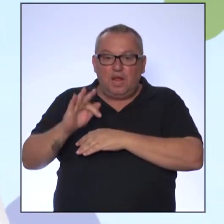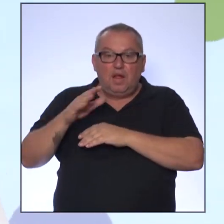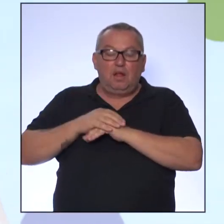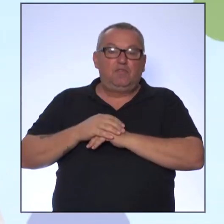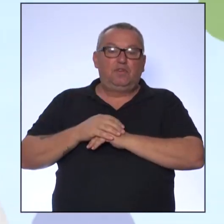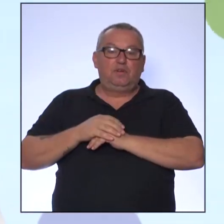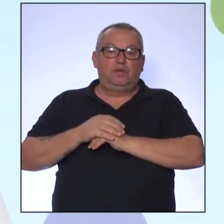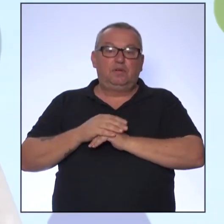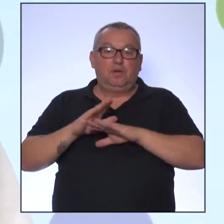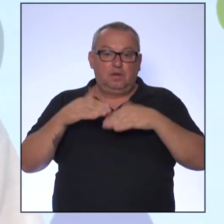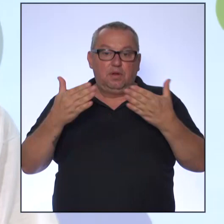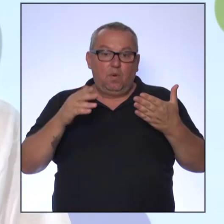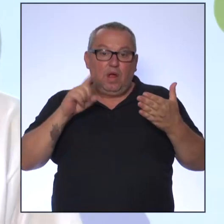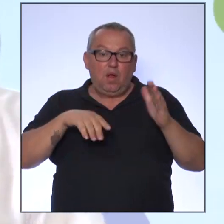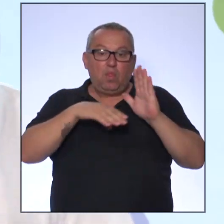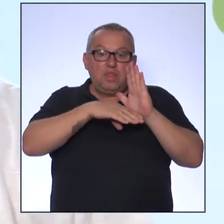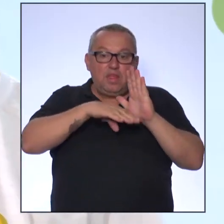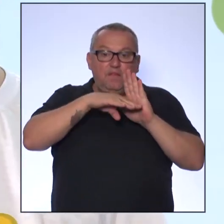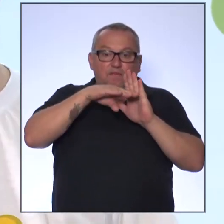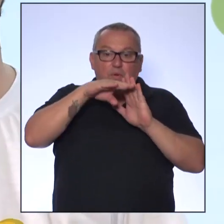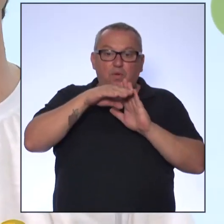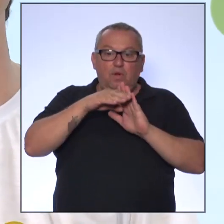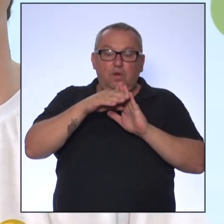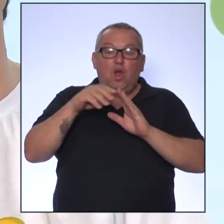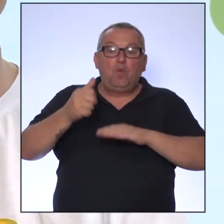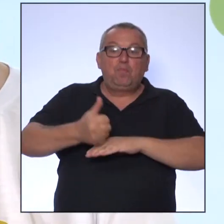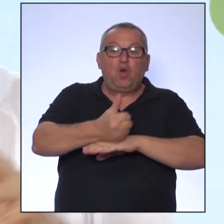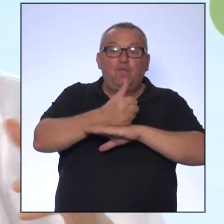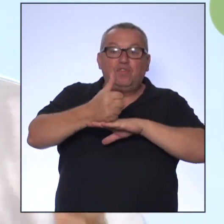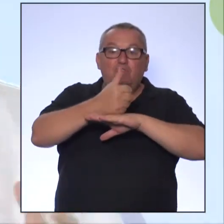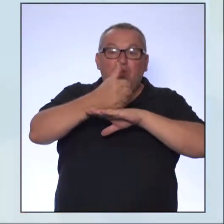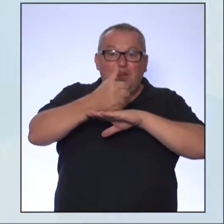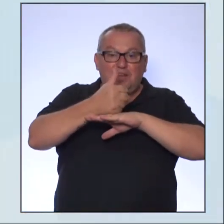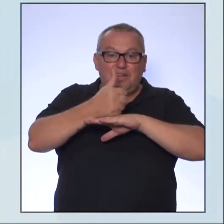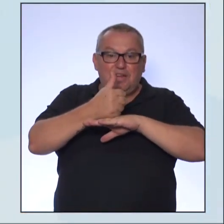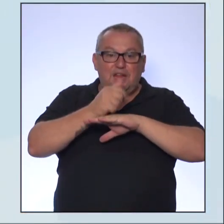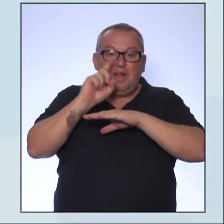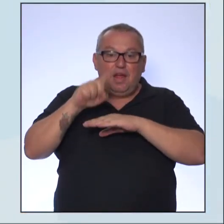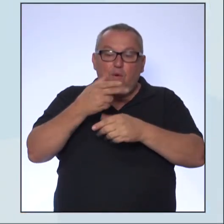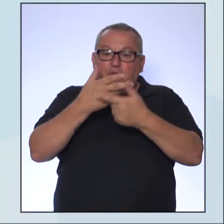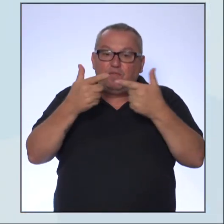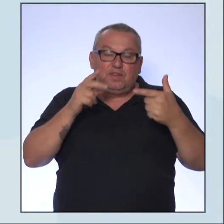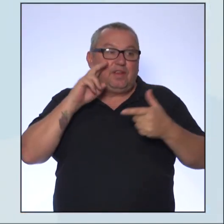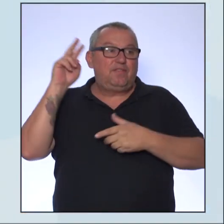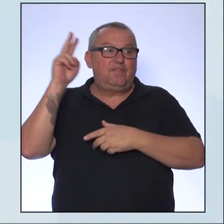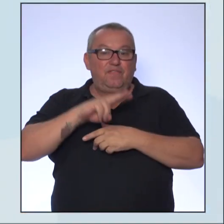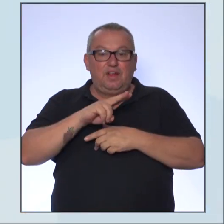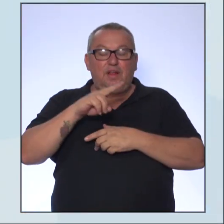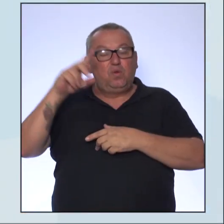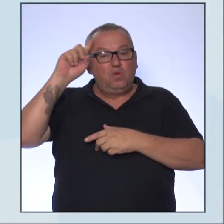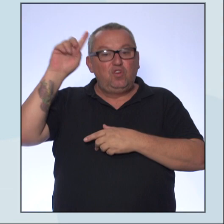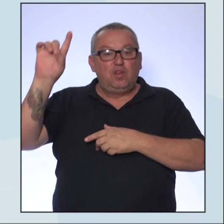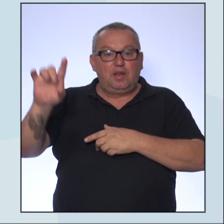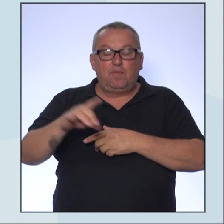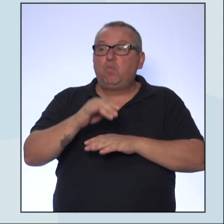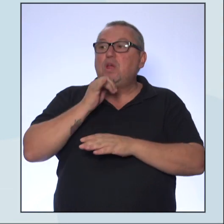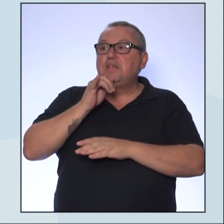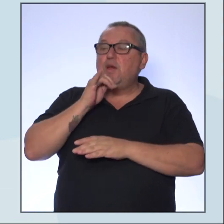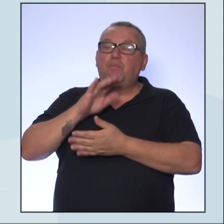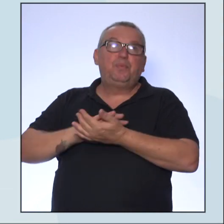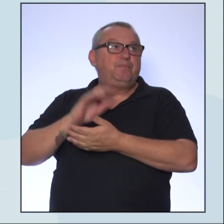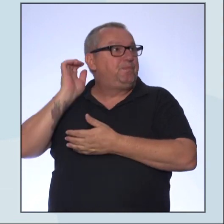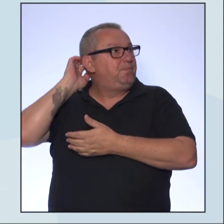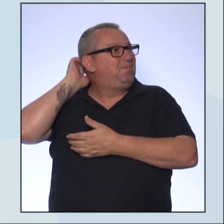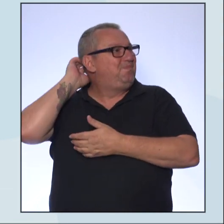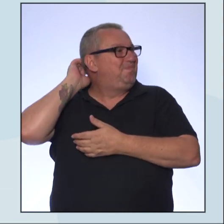a faculdade, isso é o nível. Profissões são aquilo que vocês veem no cotidiano. Por exemplo,